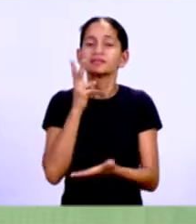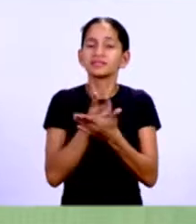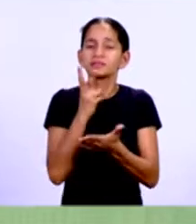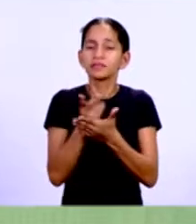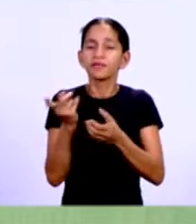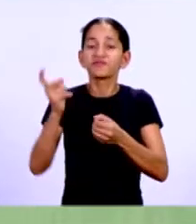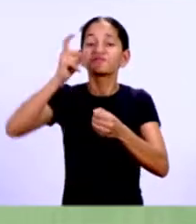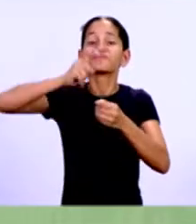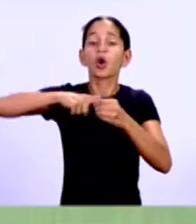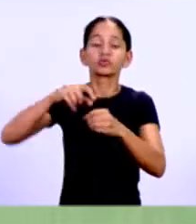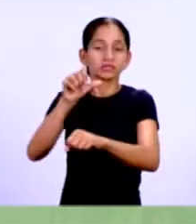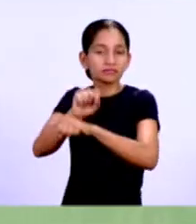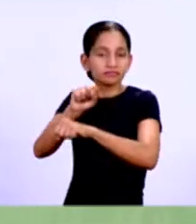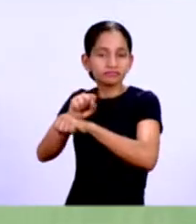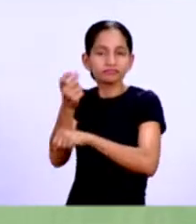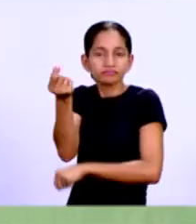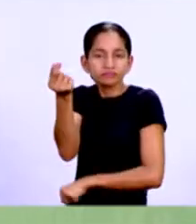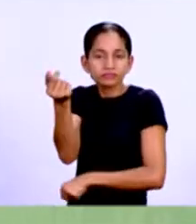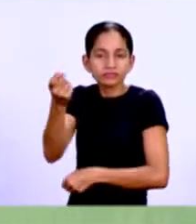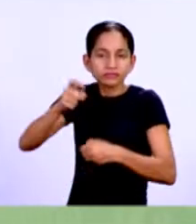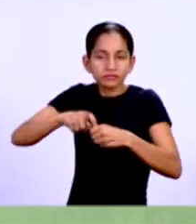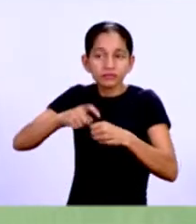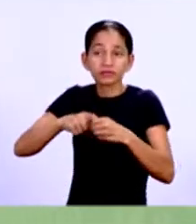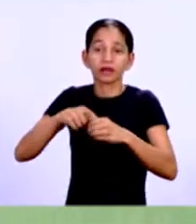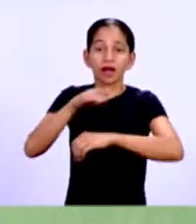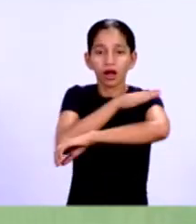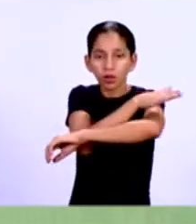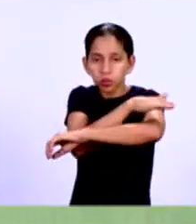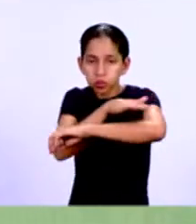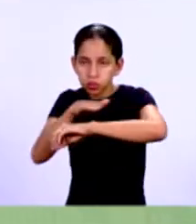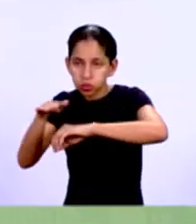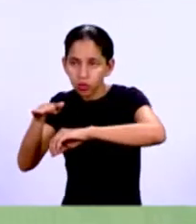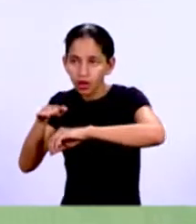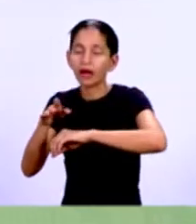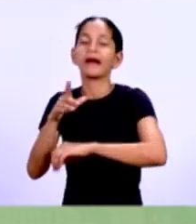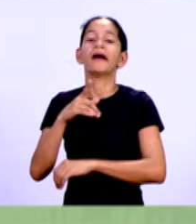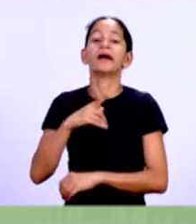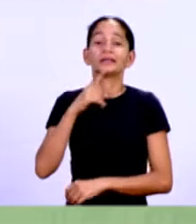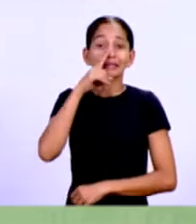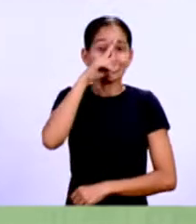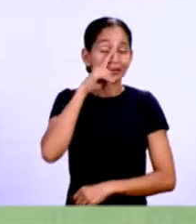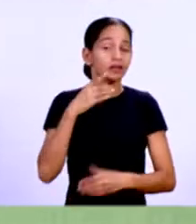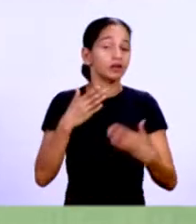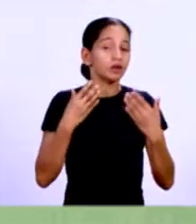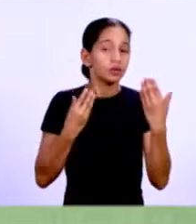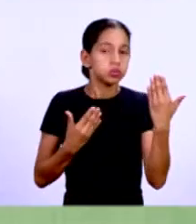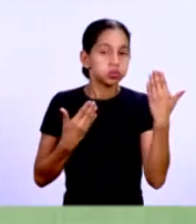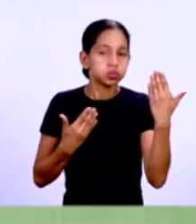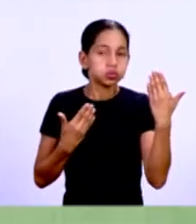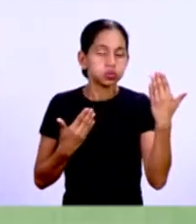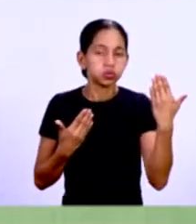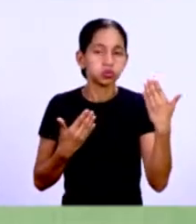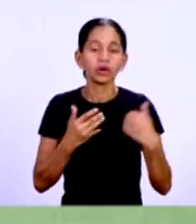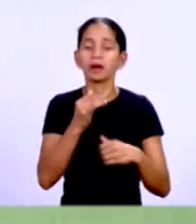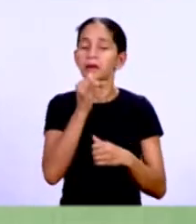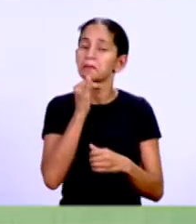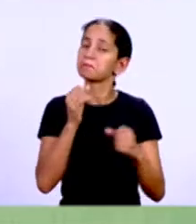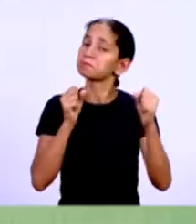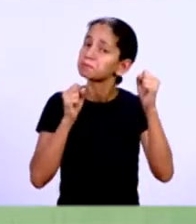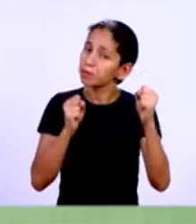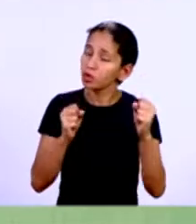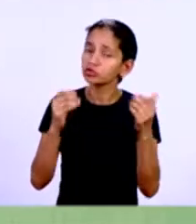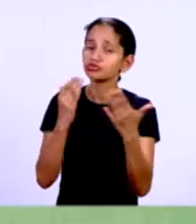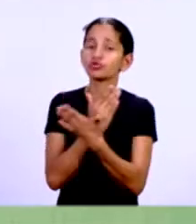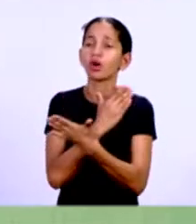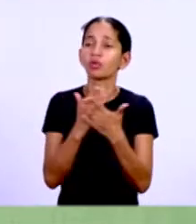retorno esperado. Já aqui embaixo a gente tem o risco esperado. Gente, podem existir pontos